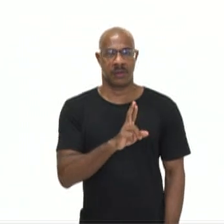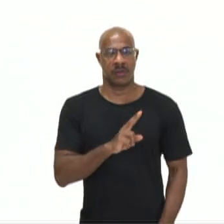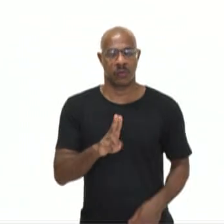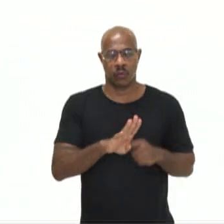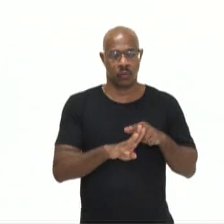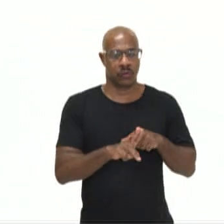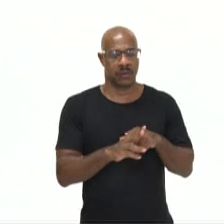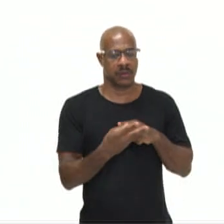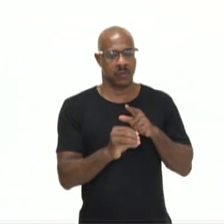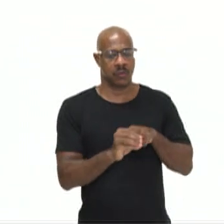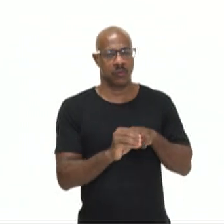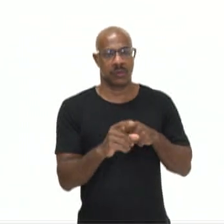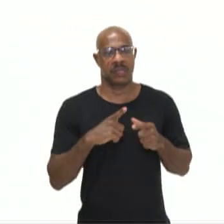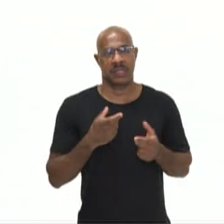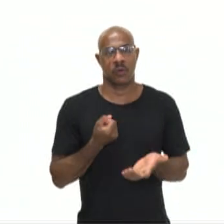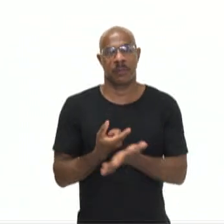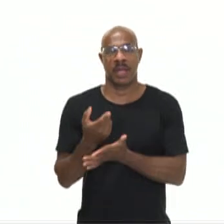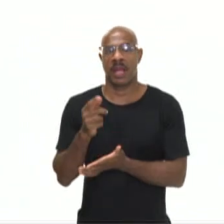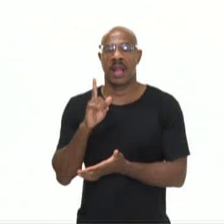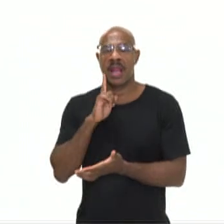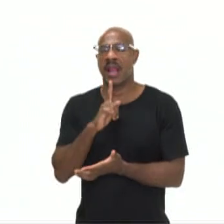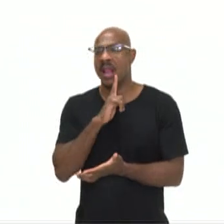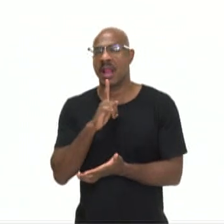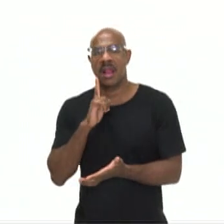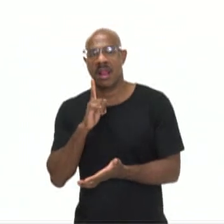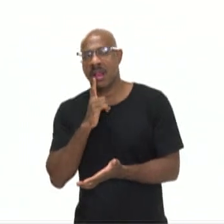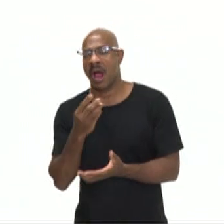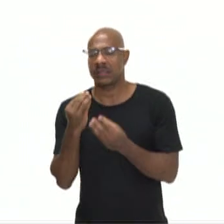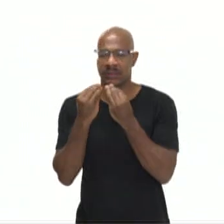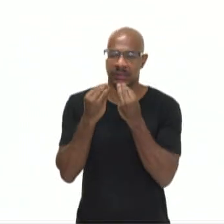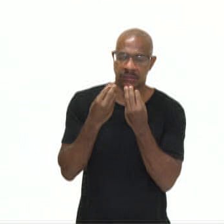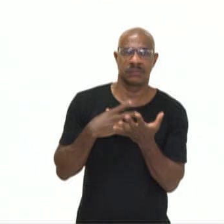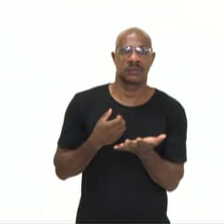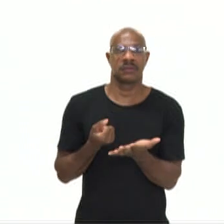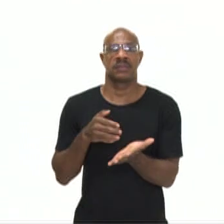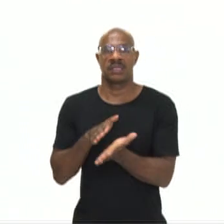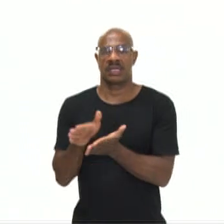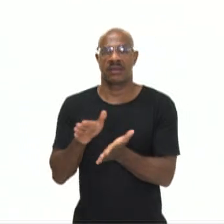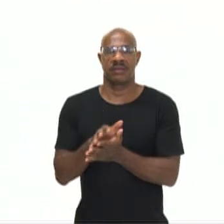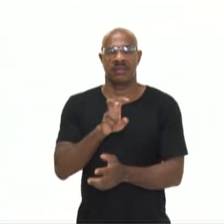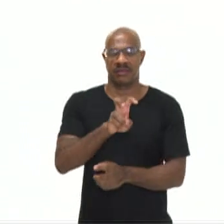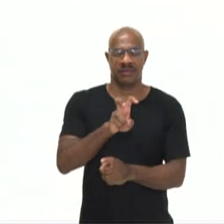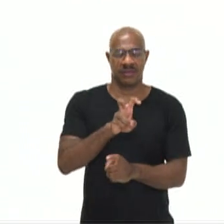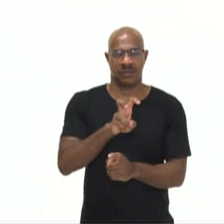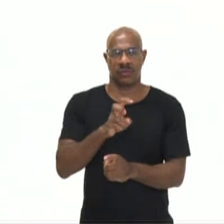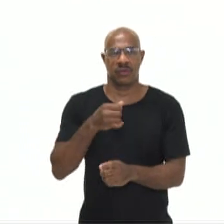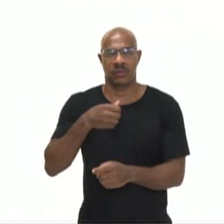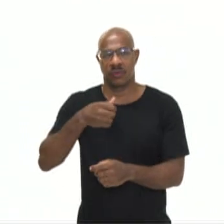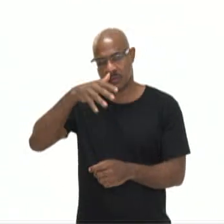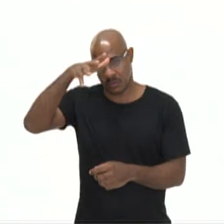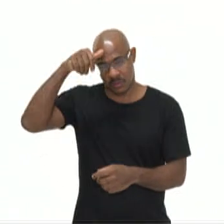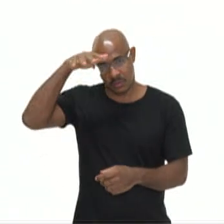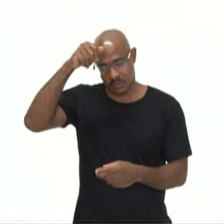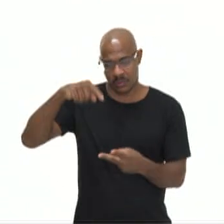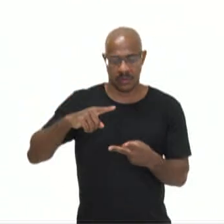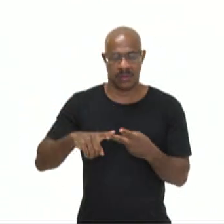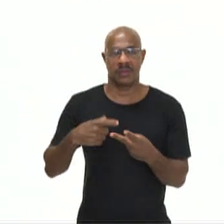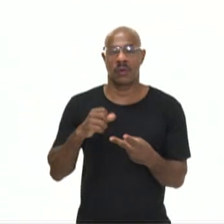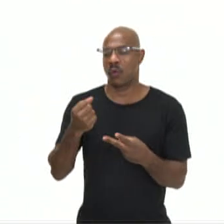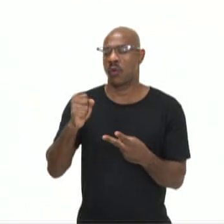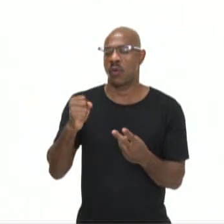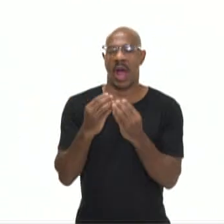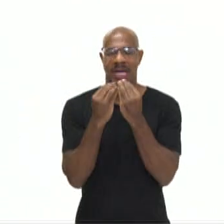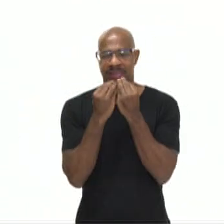um lanche que eu estava com vontade e gastei R$ 5 com refrigerante e R$ 8 com sanduíche